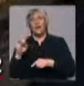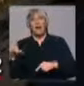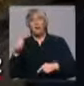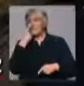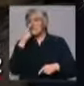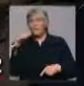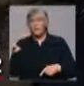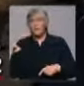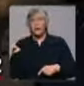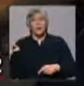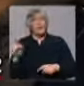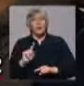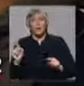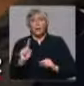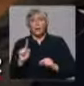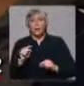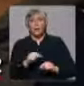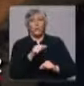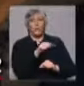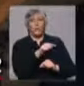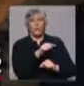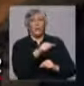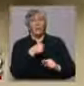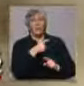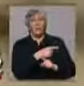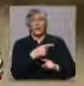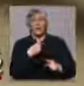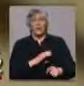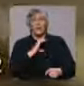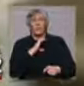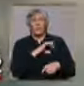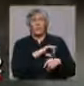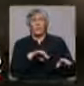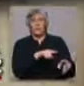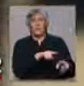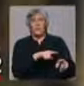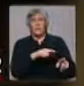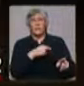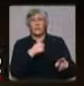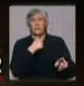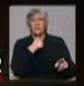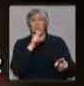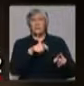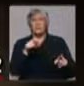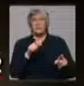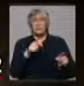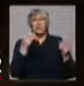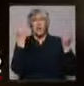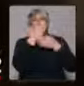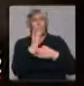eu já digo, será que a gente pode confiar nas pessoas que estão no hospital? Será que estas pessoas conseguem dormir